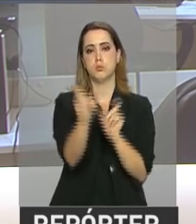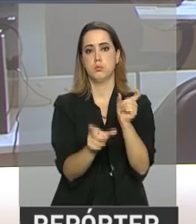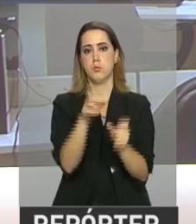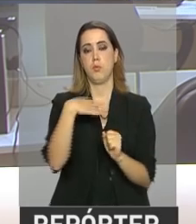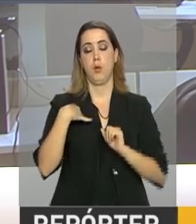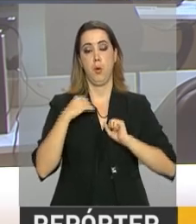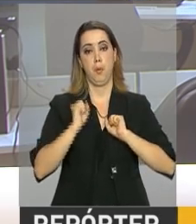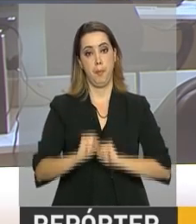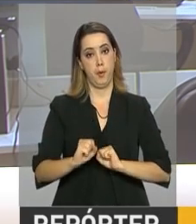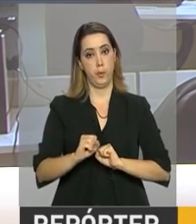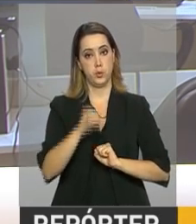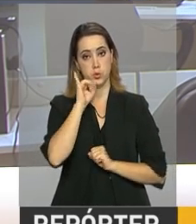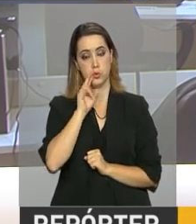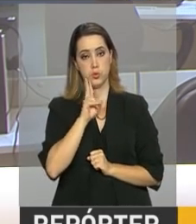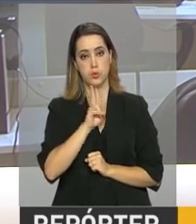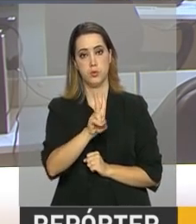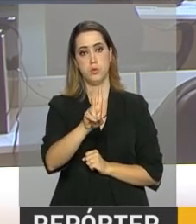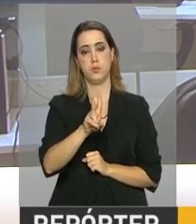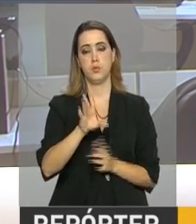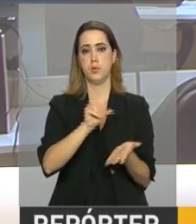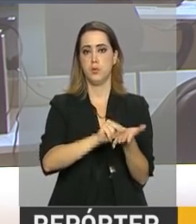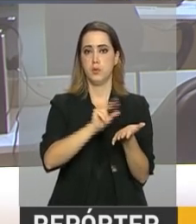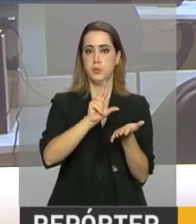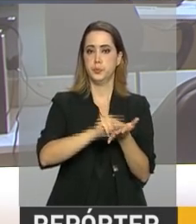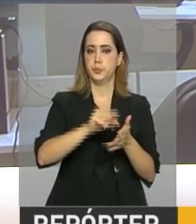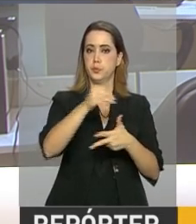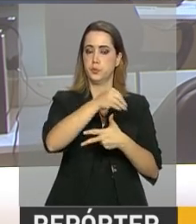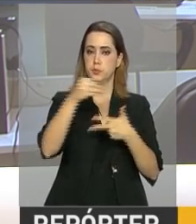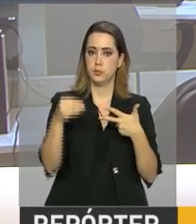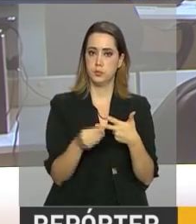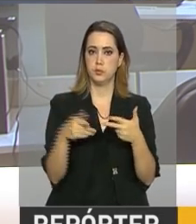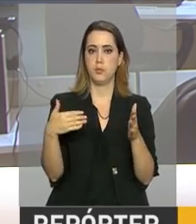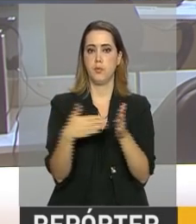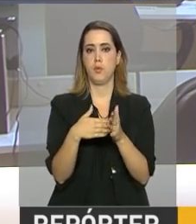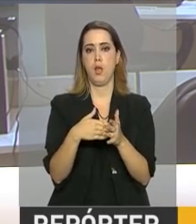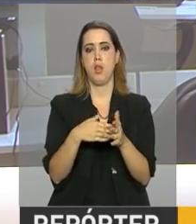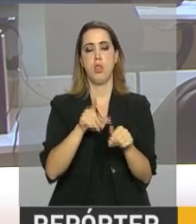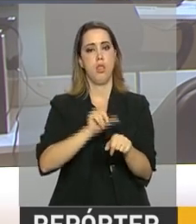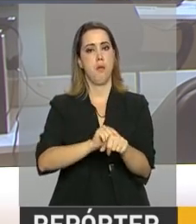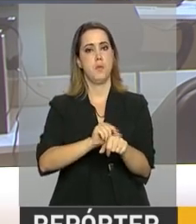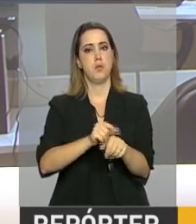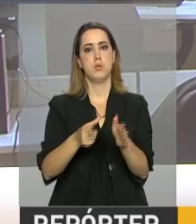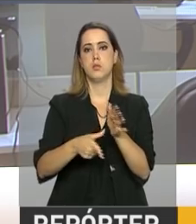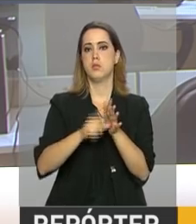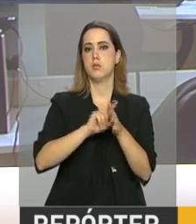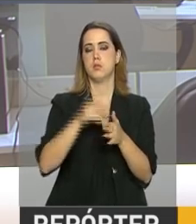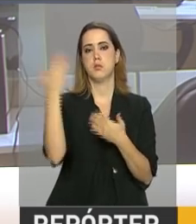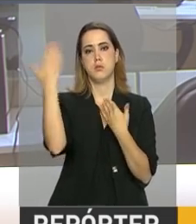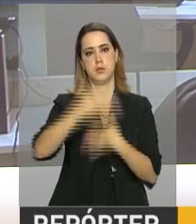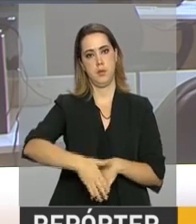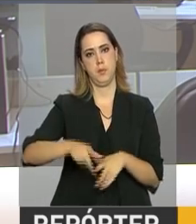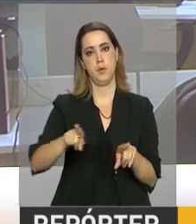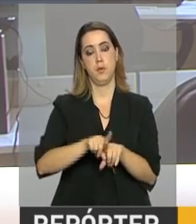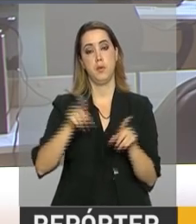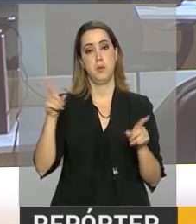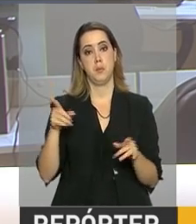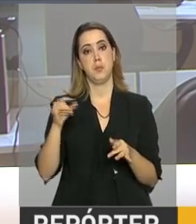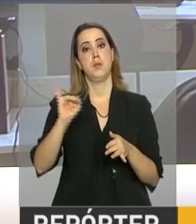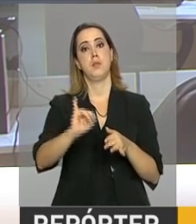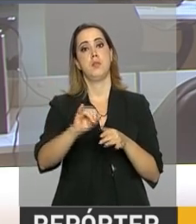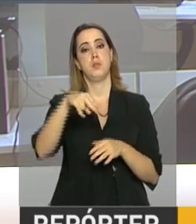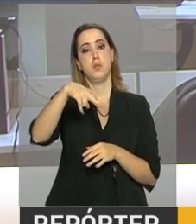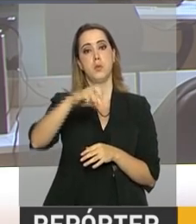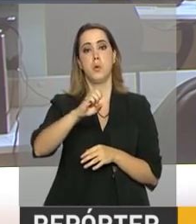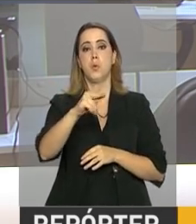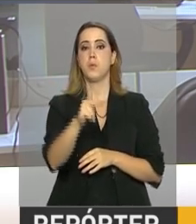página do participante ou o aplicativo Enem 2016 até minutos antes da prova. Mas o Instituto Nacional de Estudos e